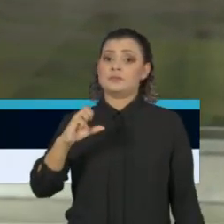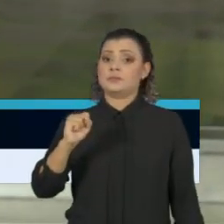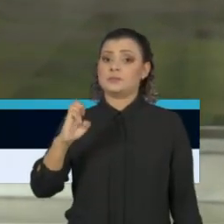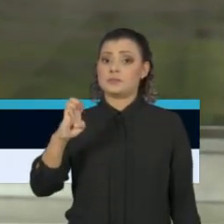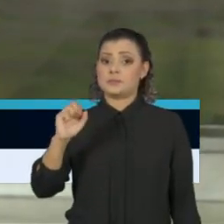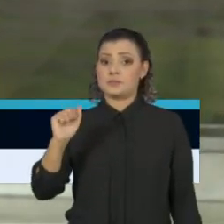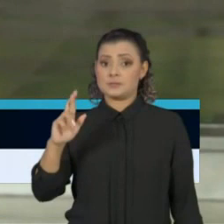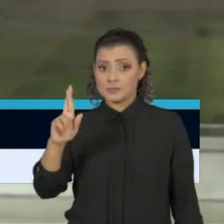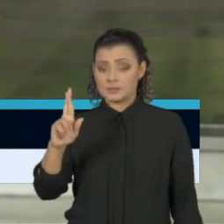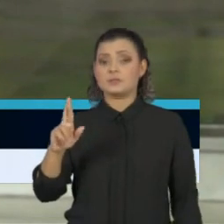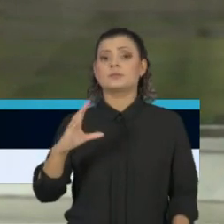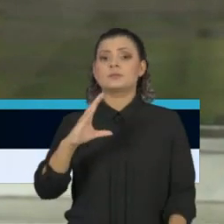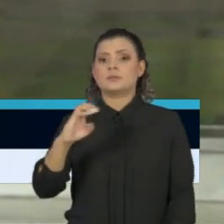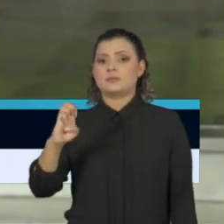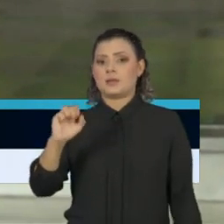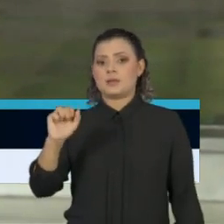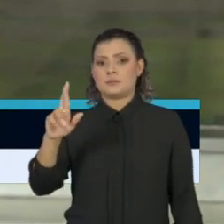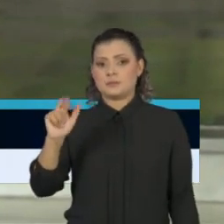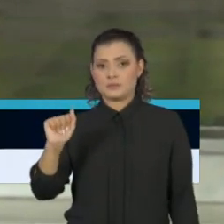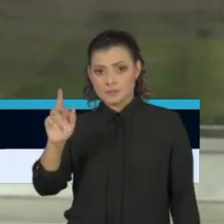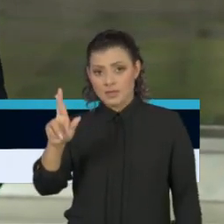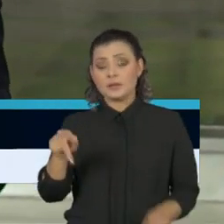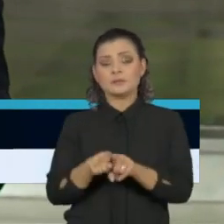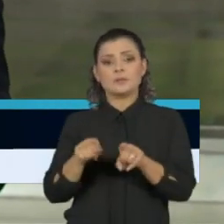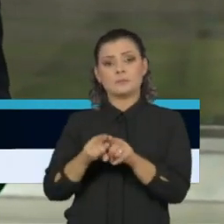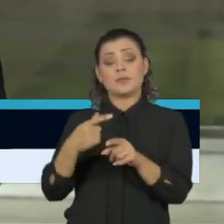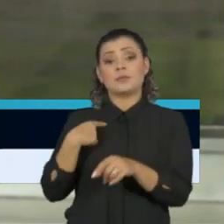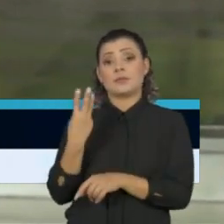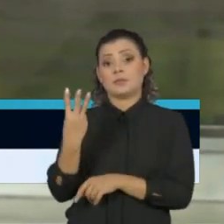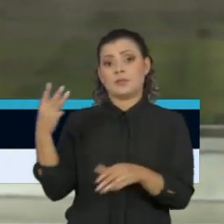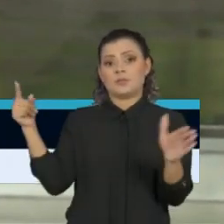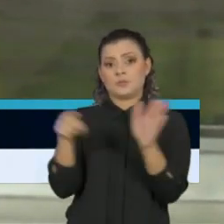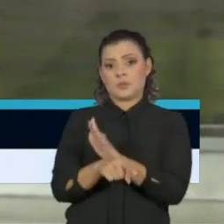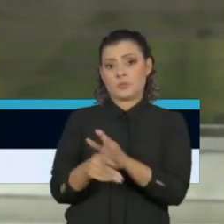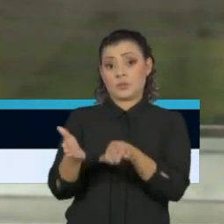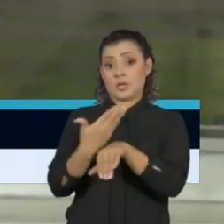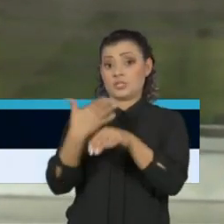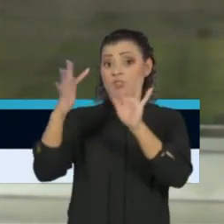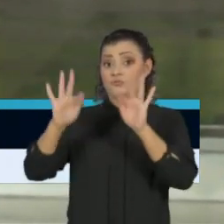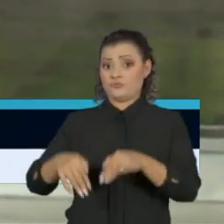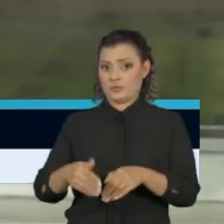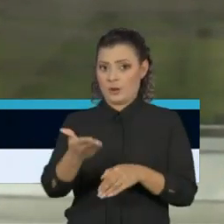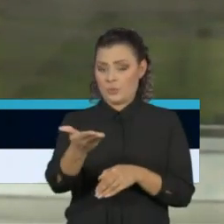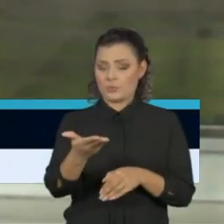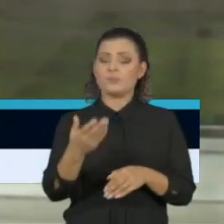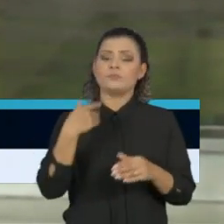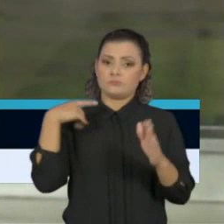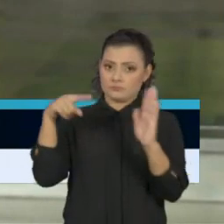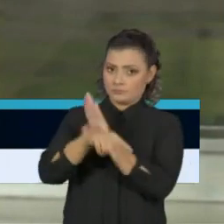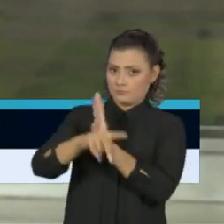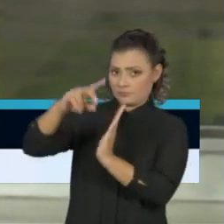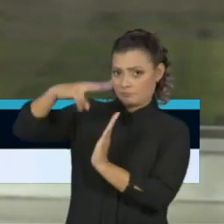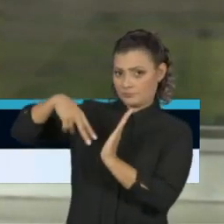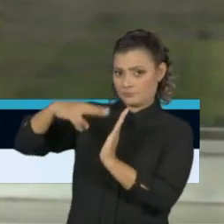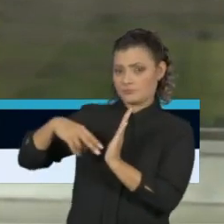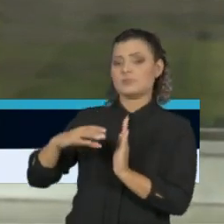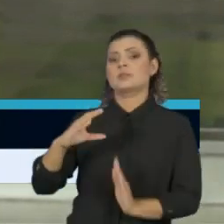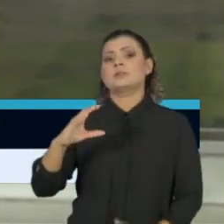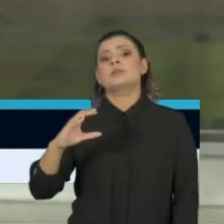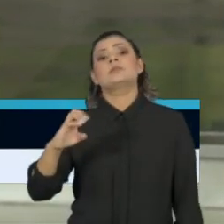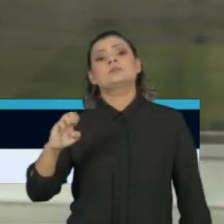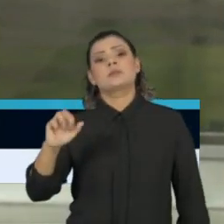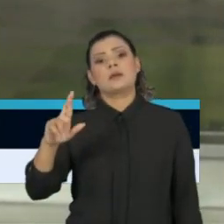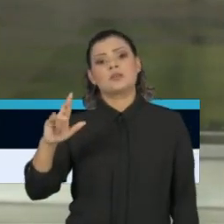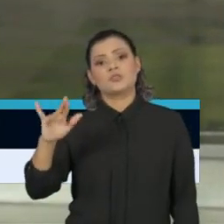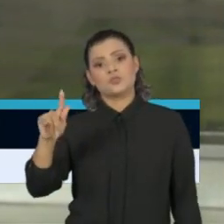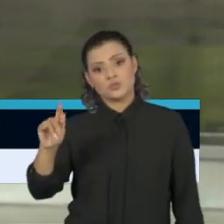Bandeirantes. Lembrando que temos 3 perguntas mais antes do encerramento desta coletiva. Lerá a pergunta do César Cavalcante, da TV